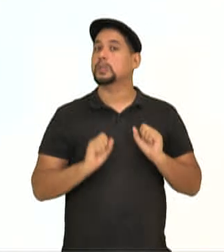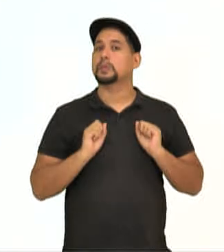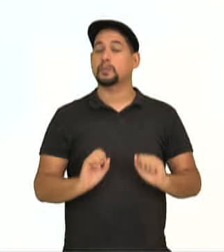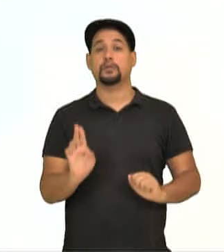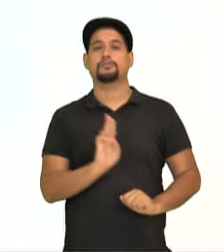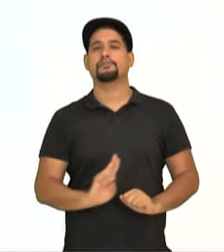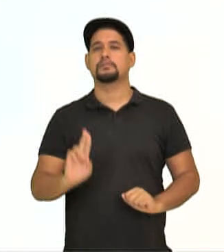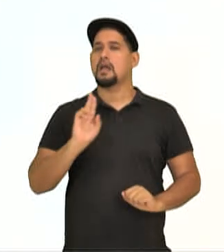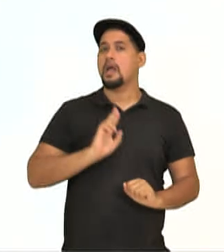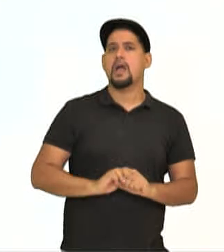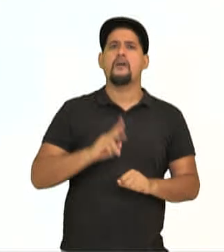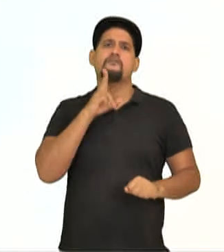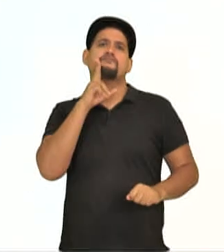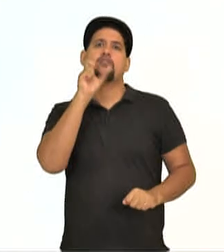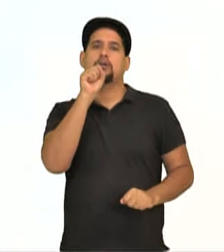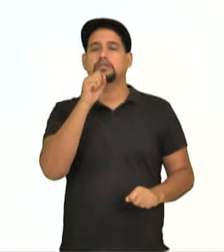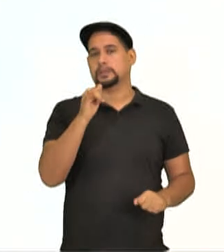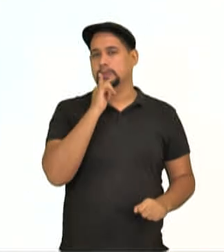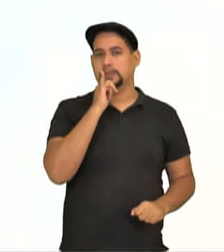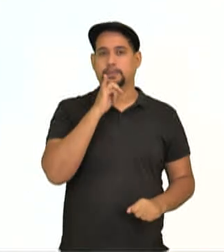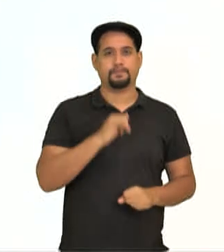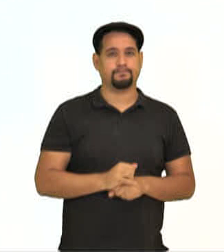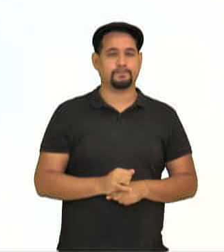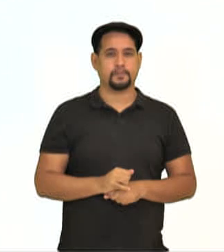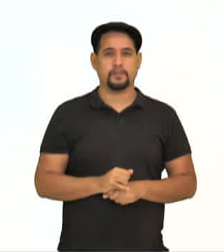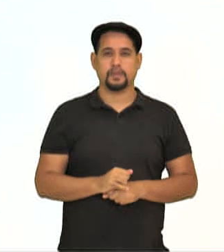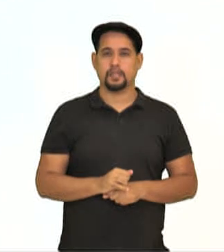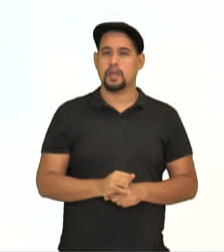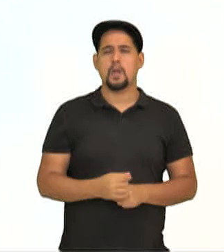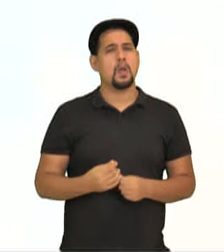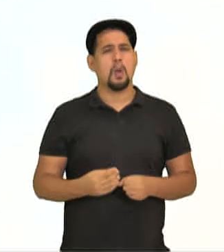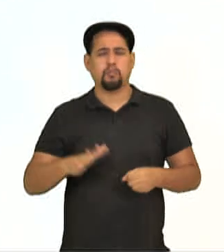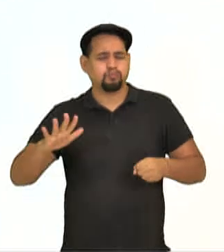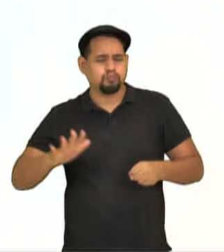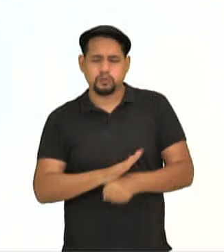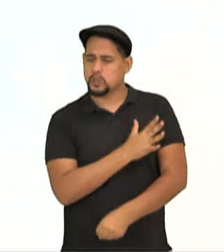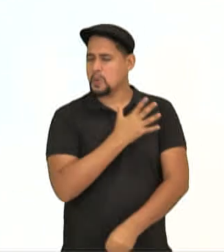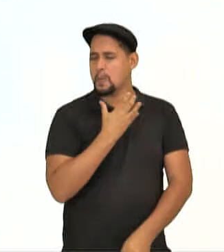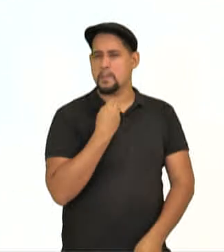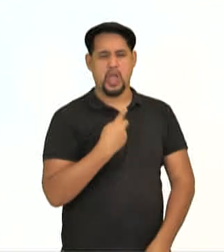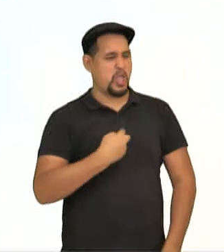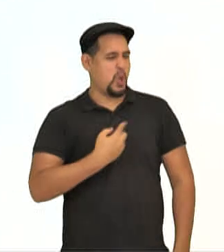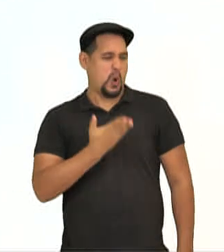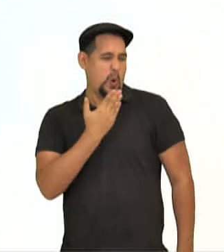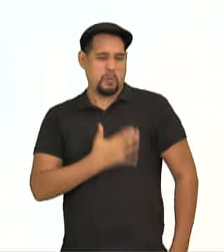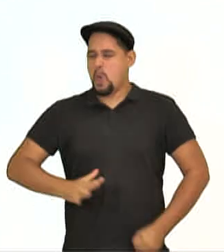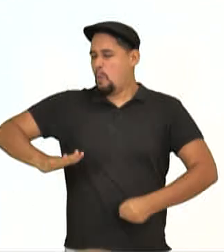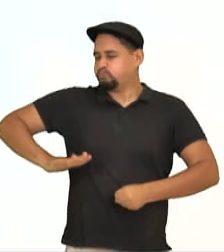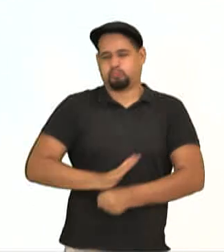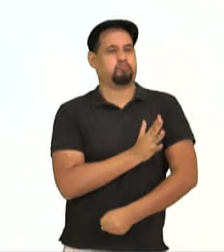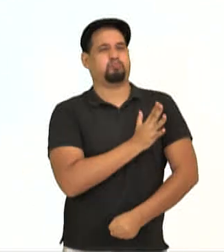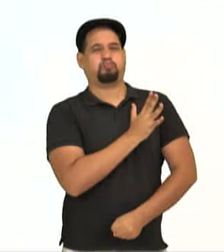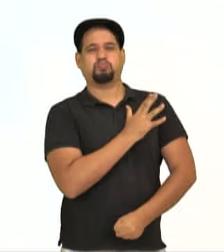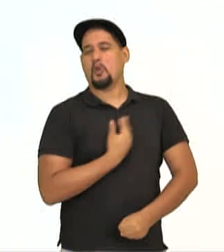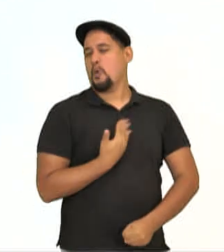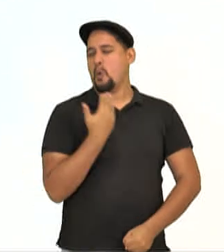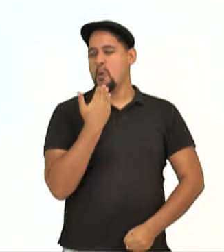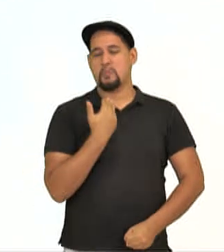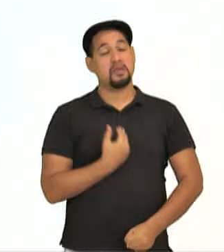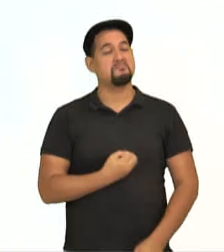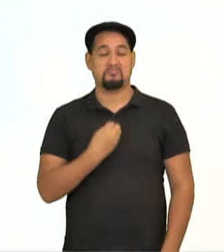a intensidade também, né? Olha, bastante, bem. Eu comi bastante, eu